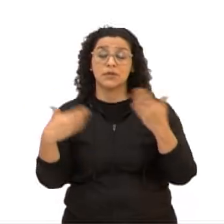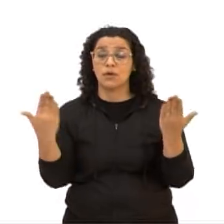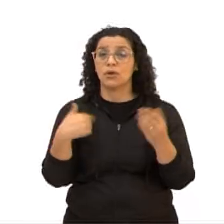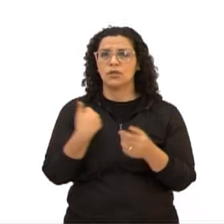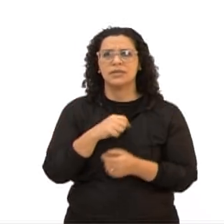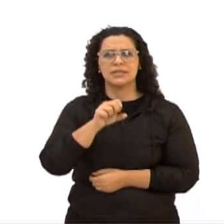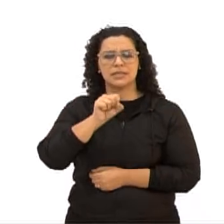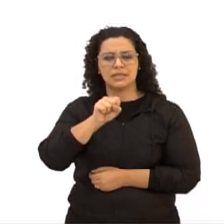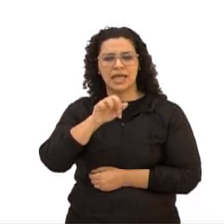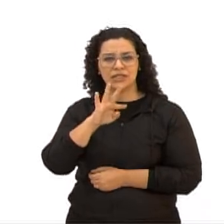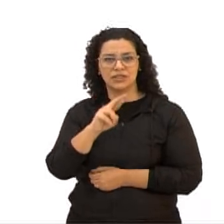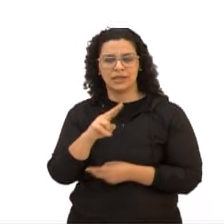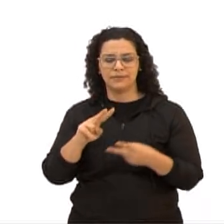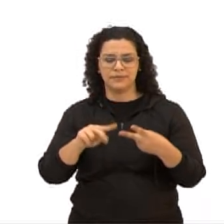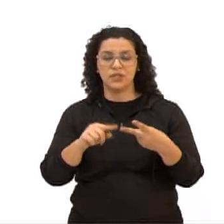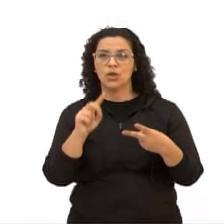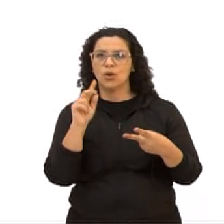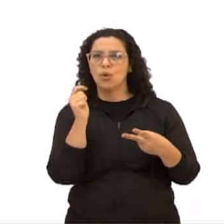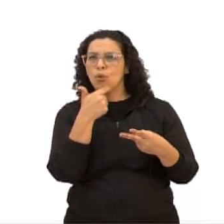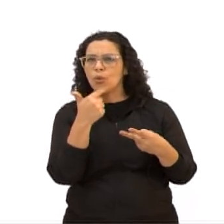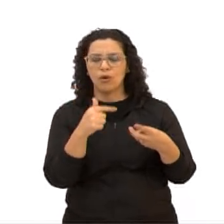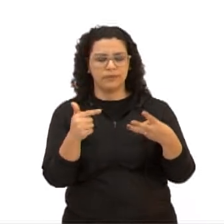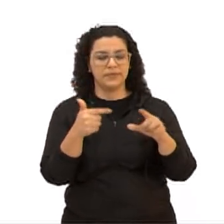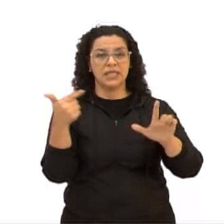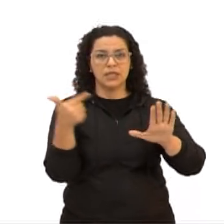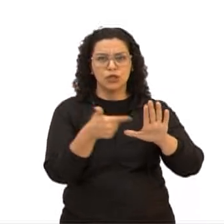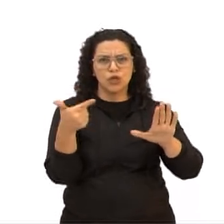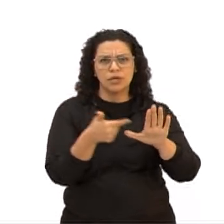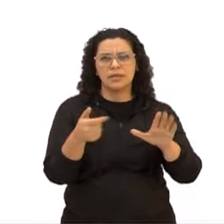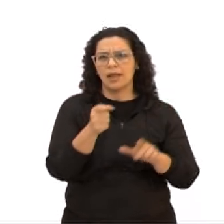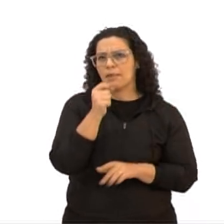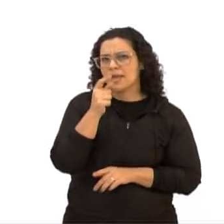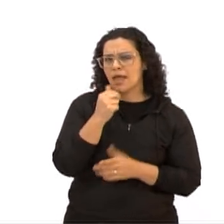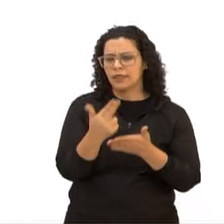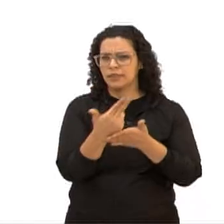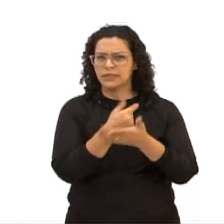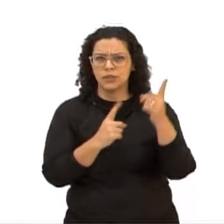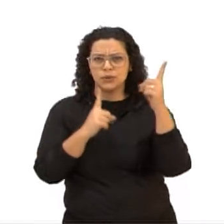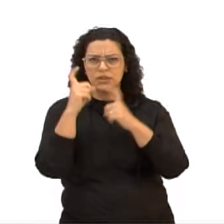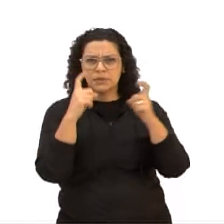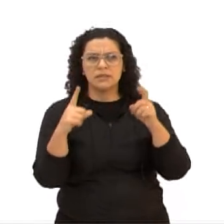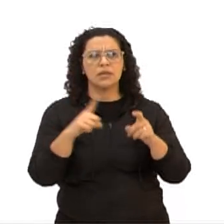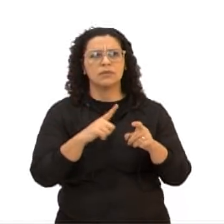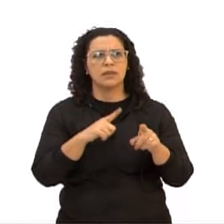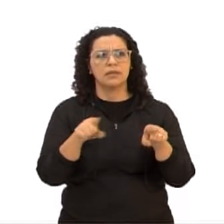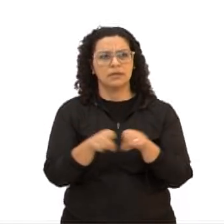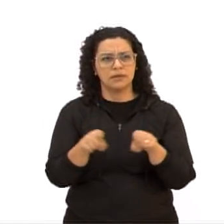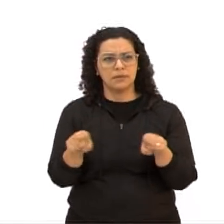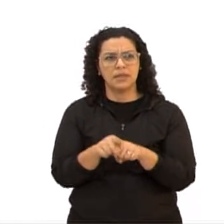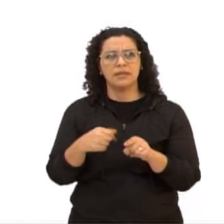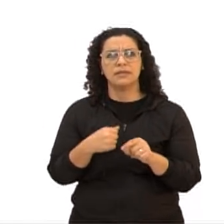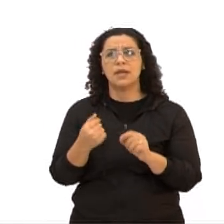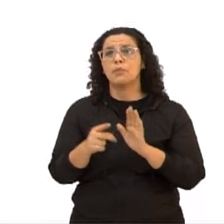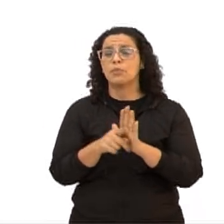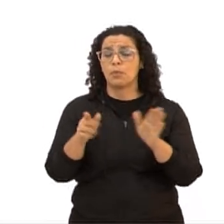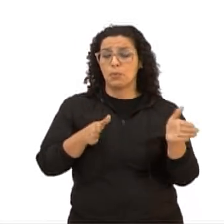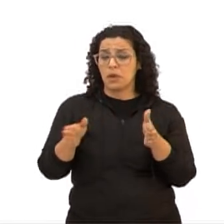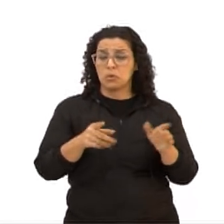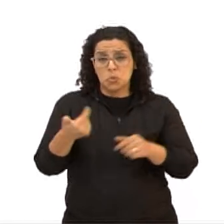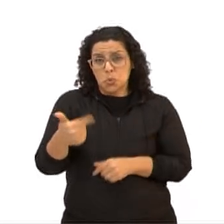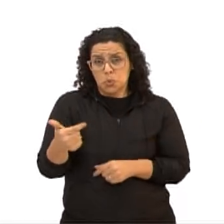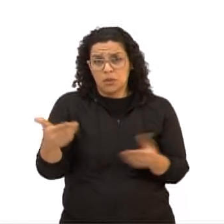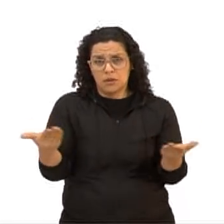Então, sátira, humor, ironia, cômico, desenhos expressivos, a gente vai ver já esse coisa e as imagens atemporais,